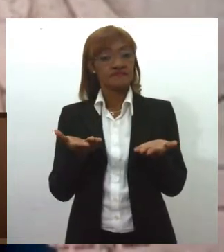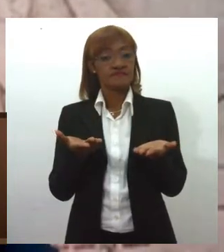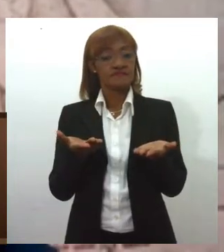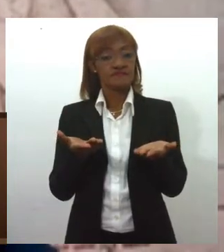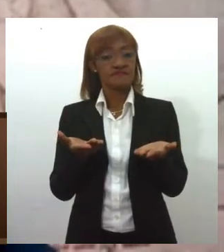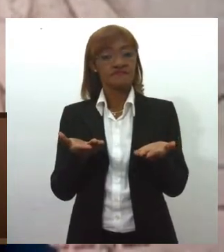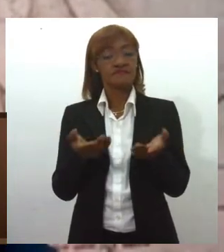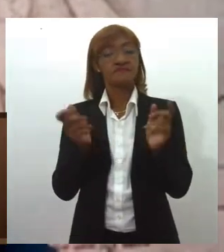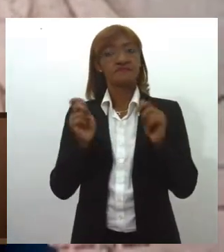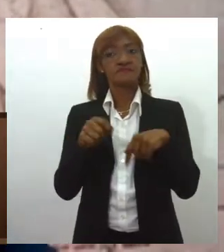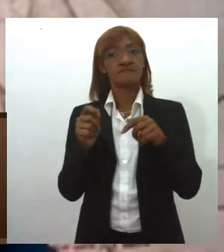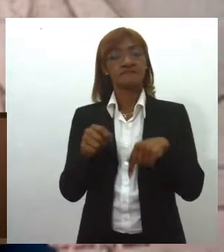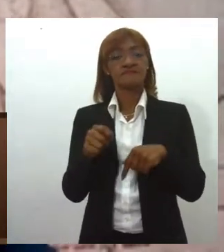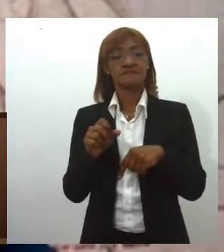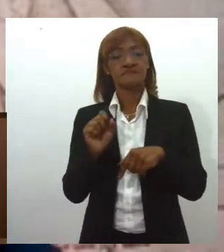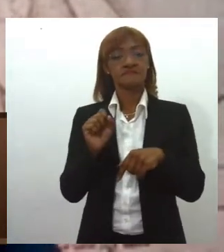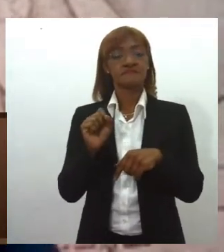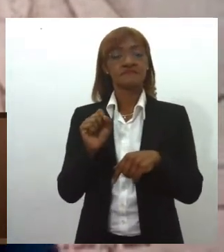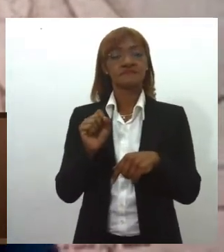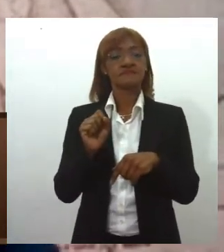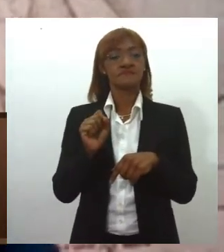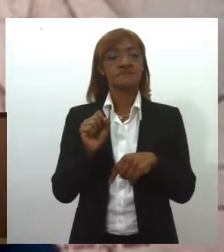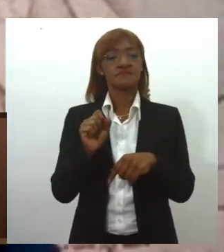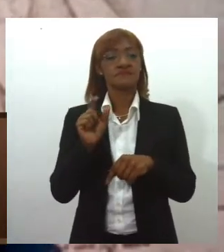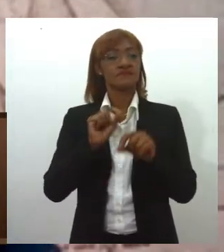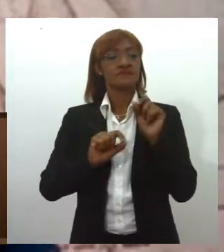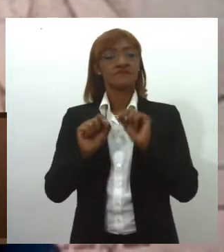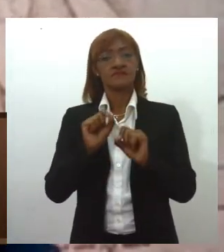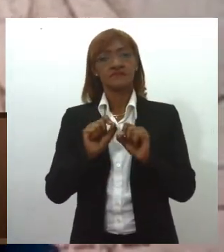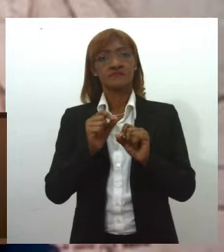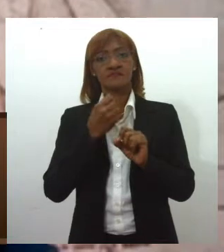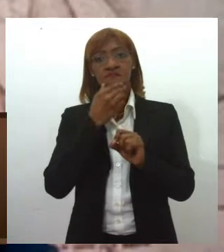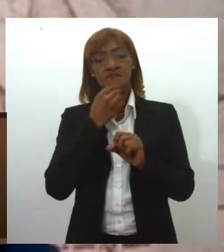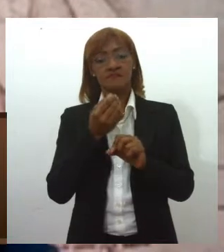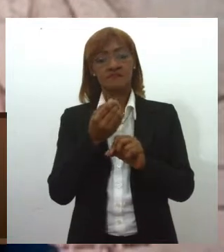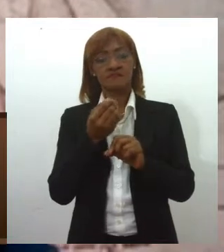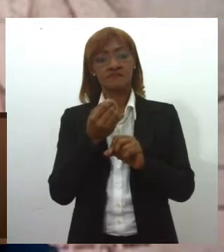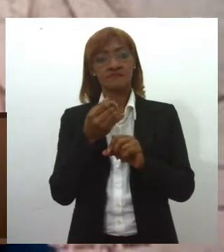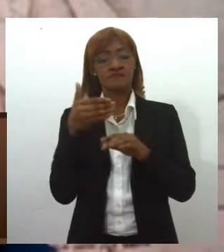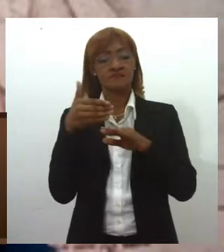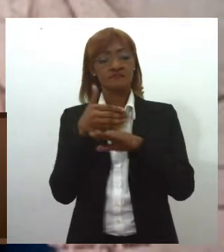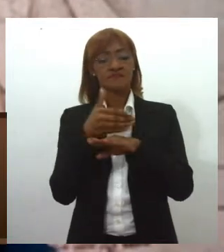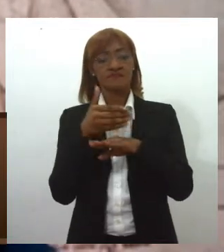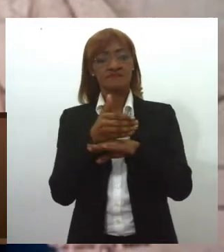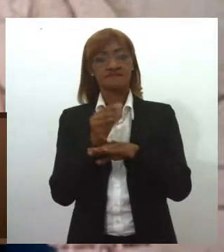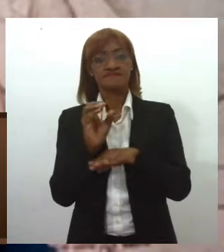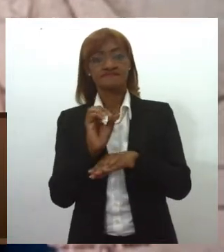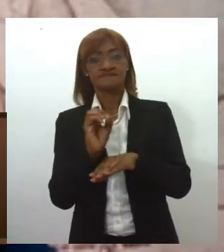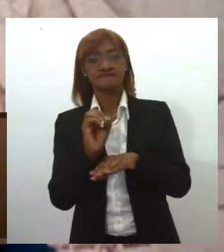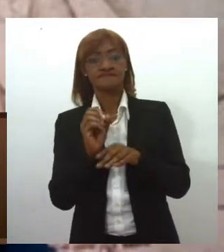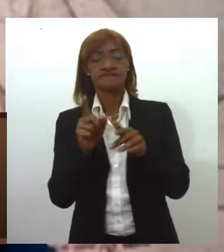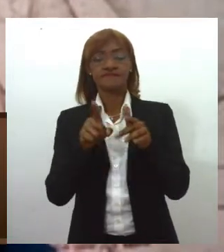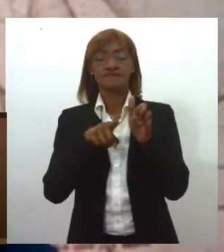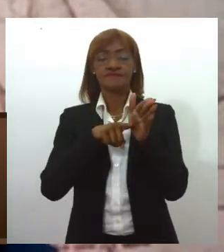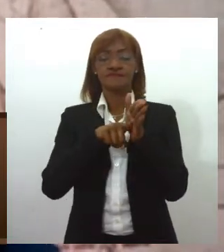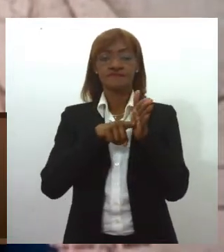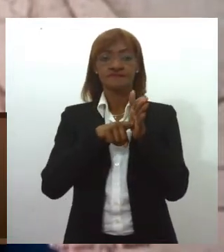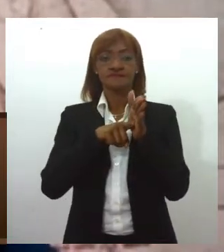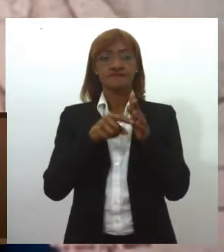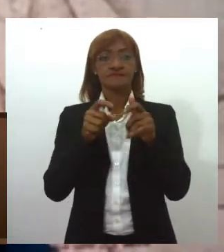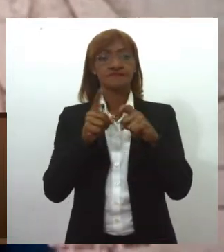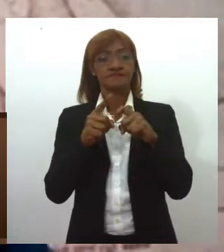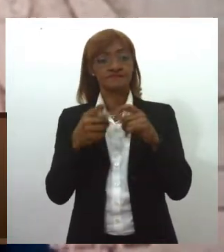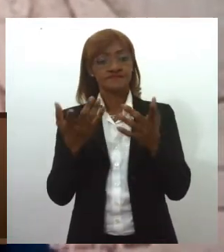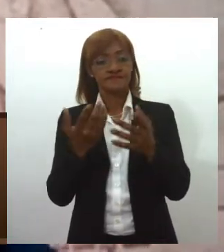fatores é o fato do homem procurar menos o médico para fazer exames regulares do que a mulher.